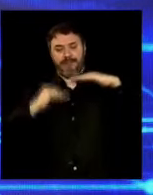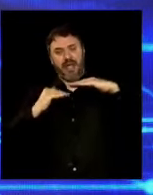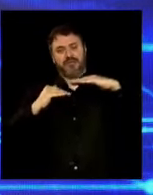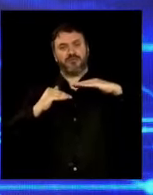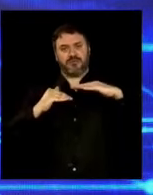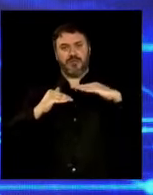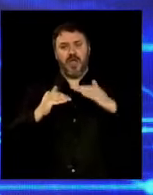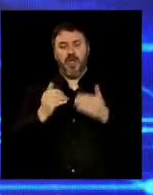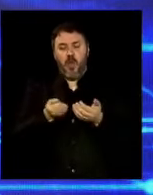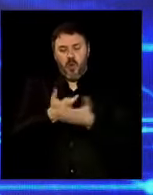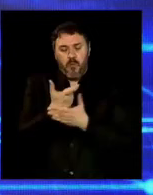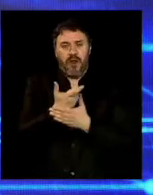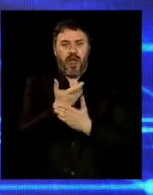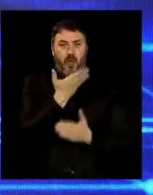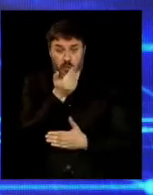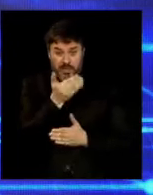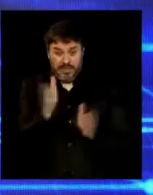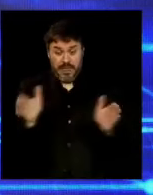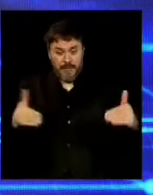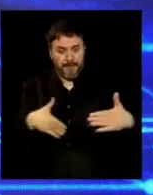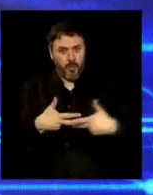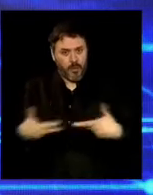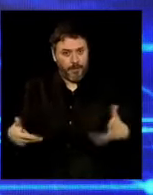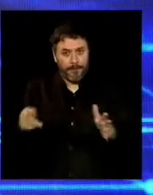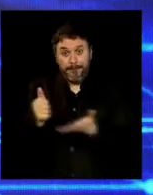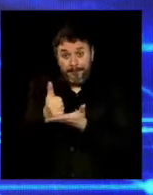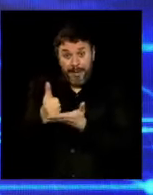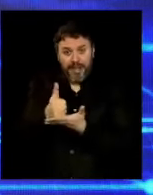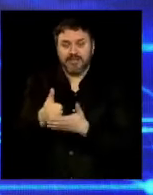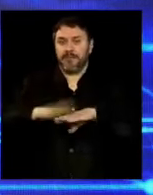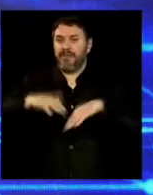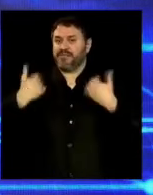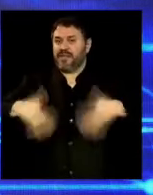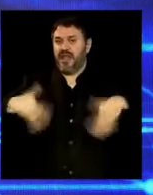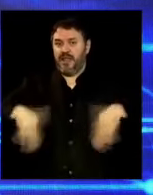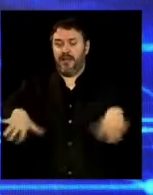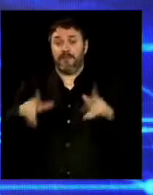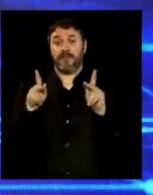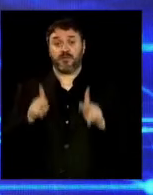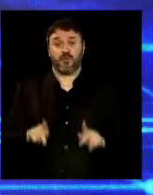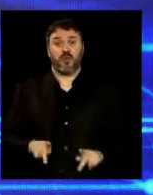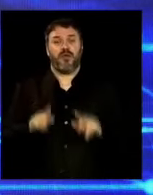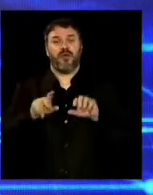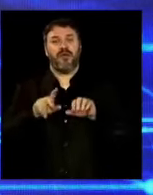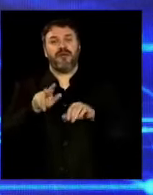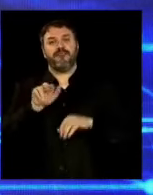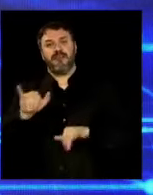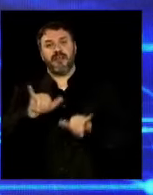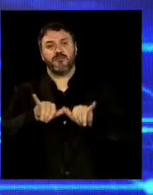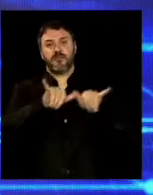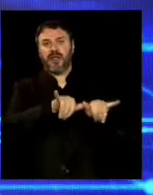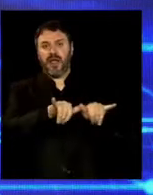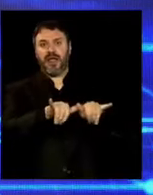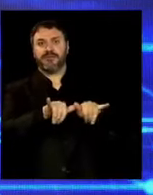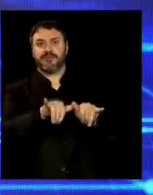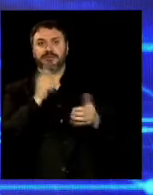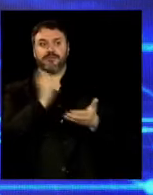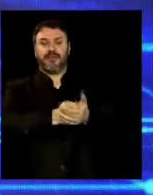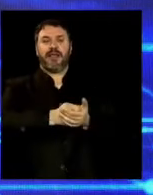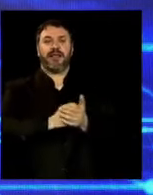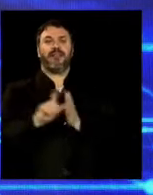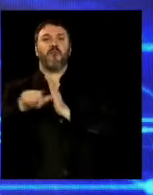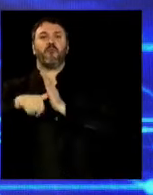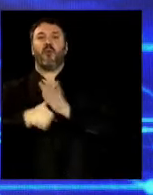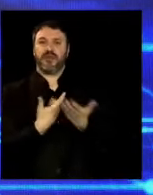do país. As pessoas hoje estão se endividando no supermercado para fazer o seu rancho, e é esse quadro, é esta